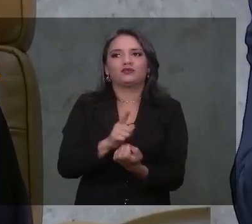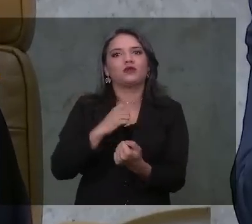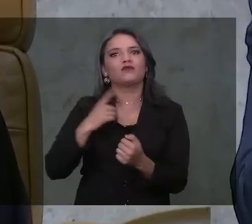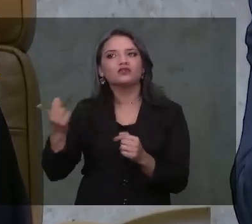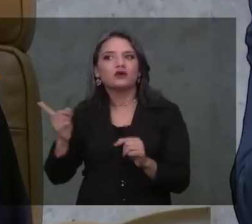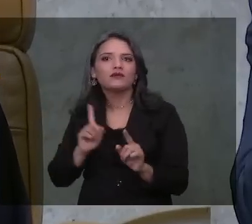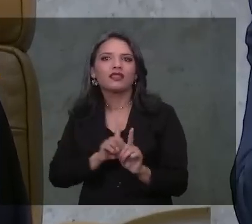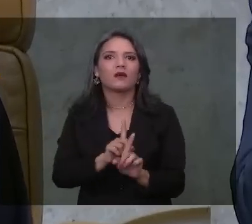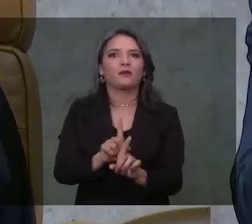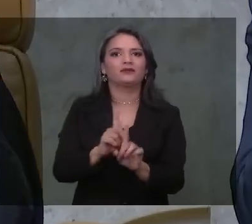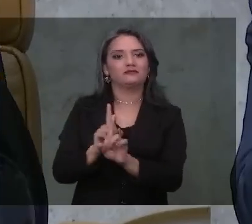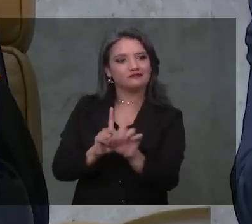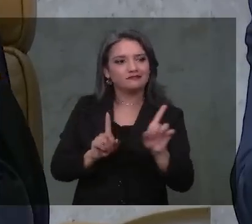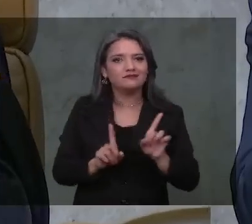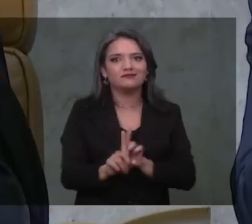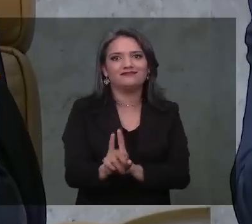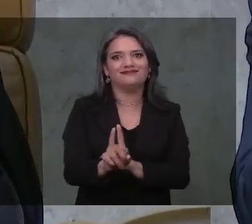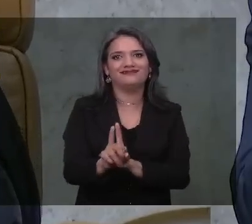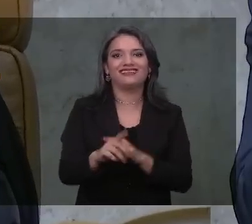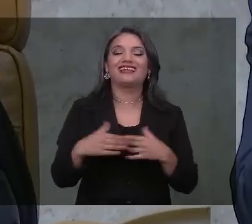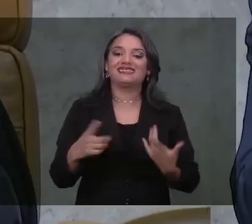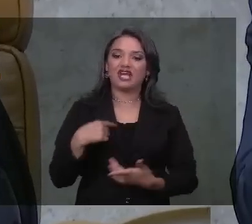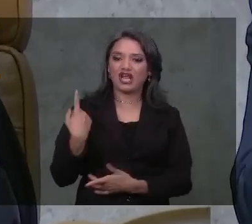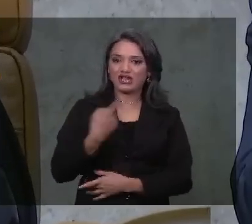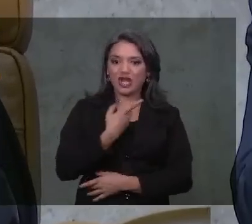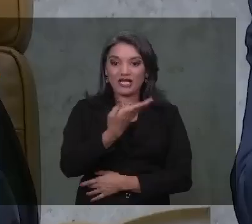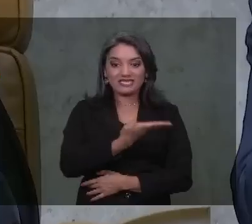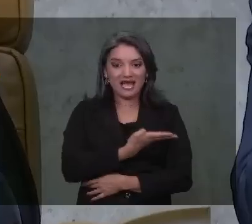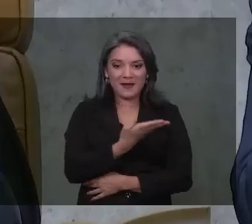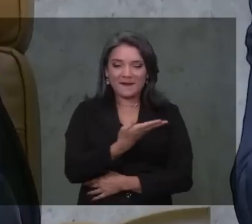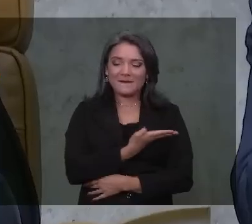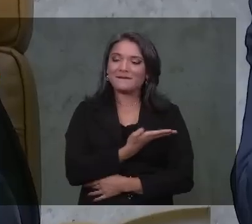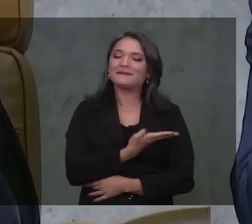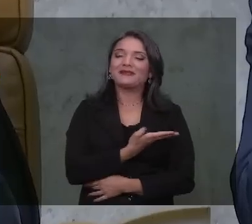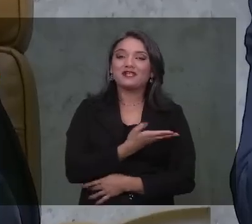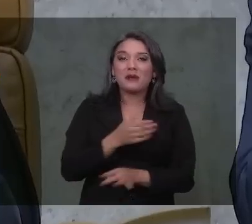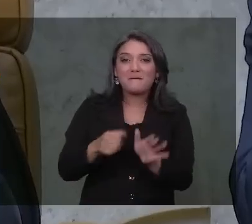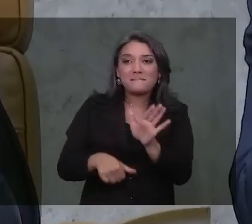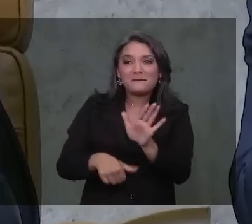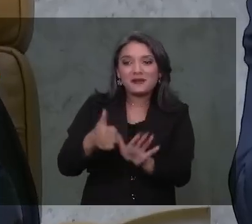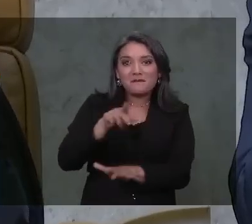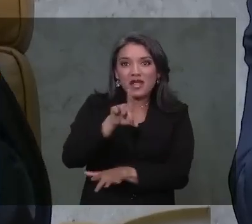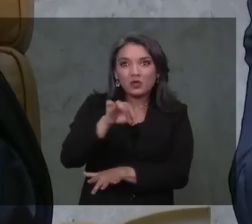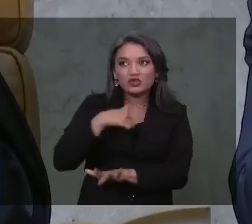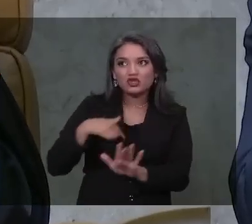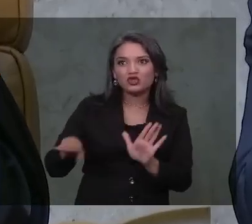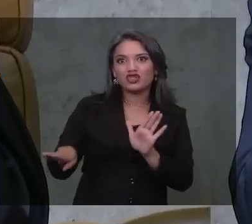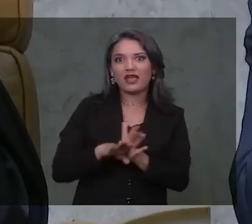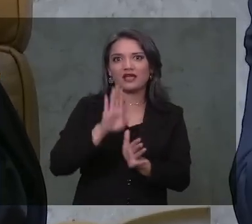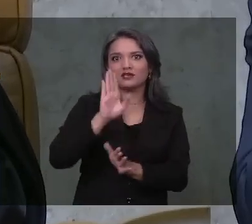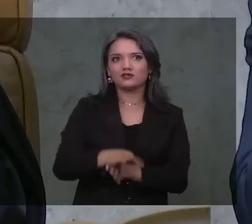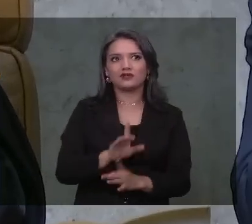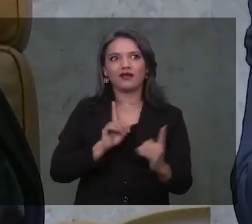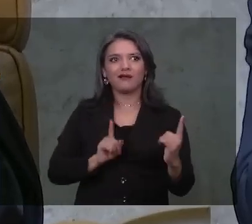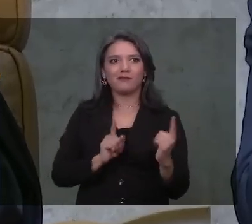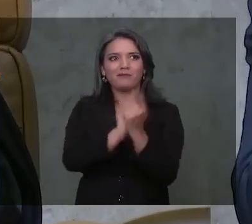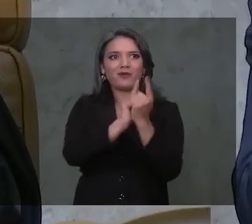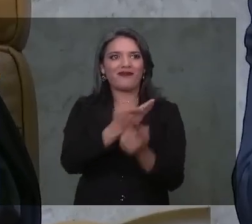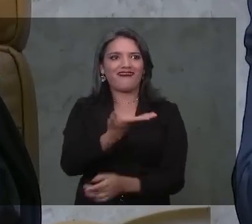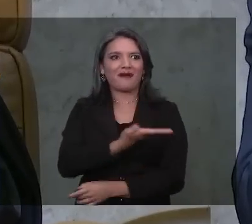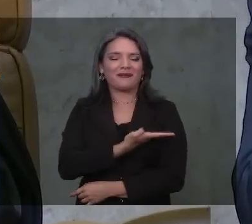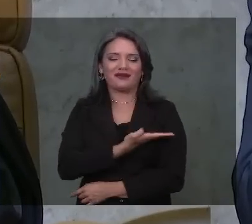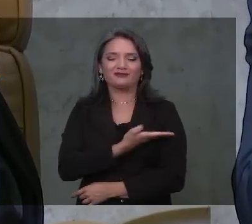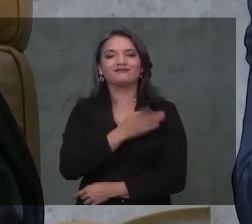impossível. Tornamo-nos amigos queridos desde o primeiro dia em que aqui cheguei. Sua figura doce